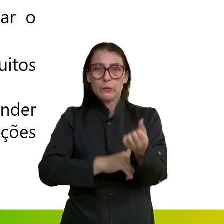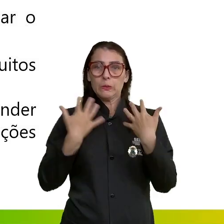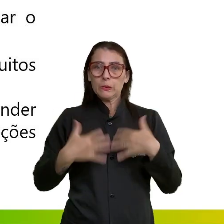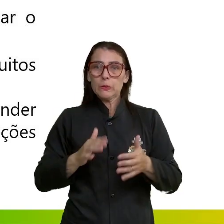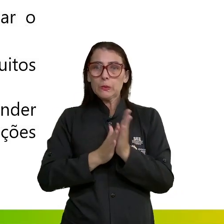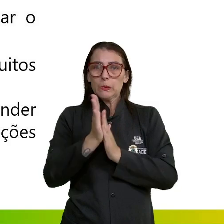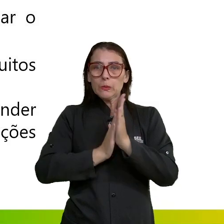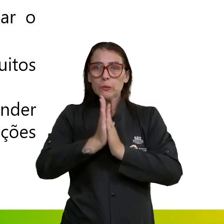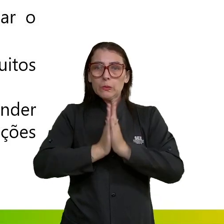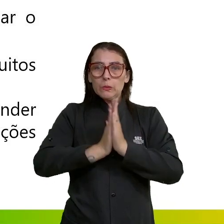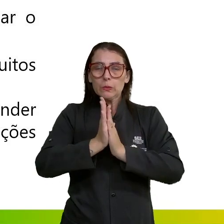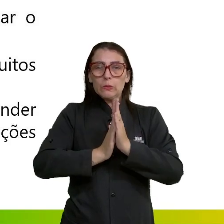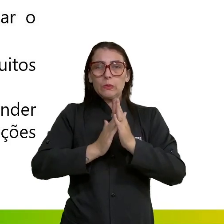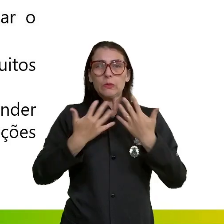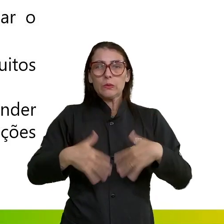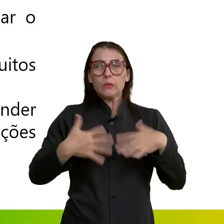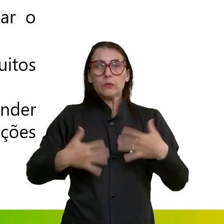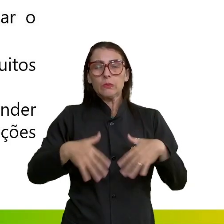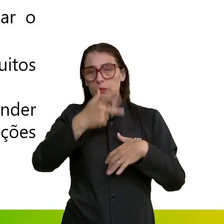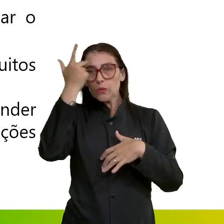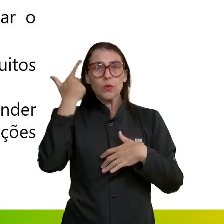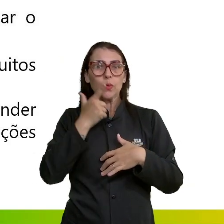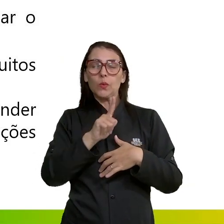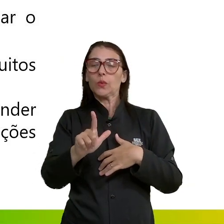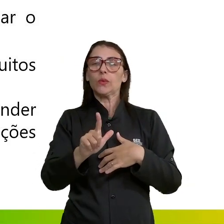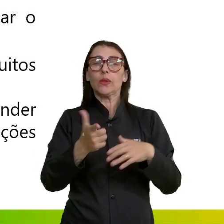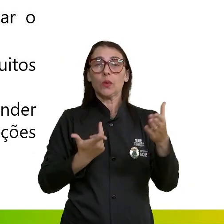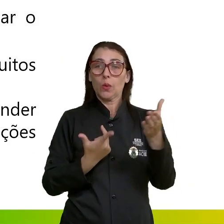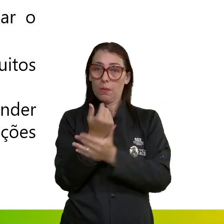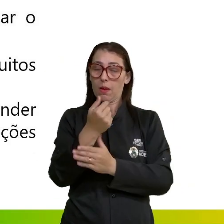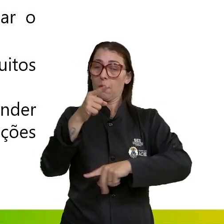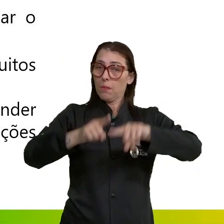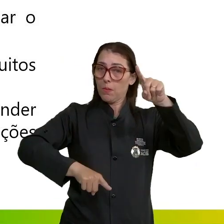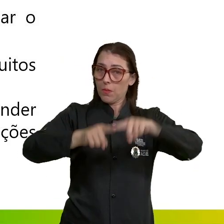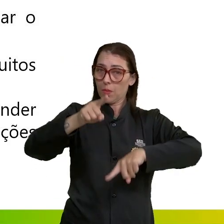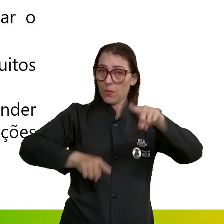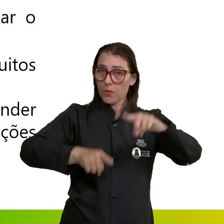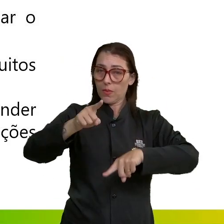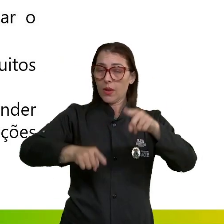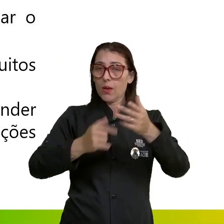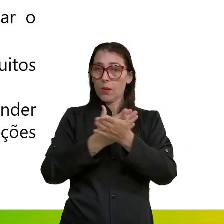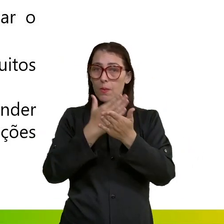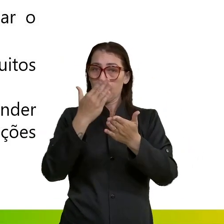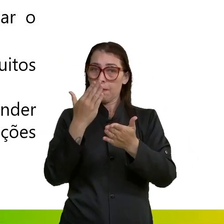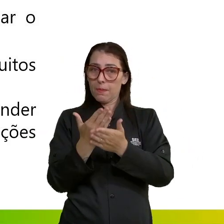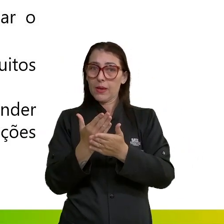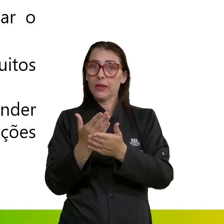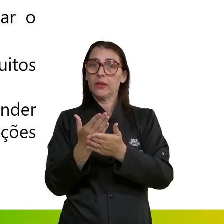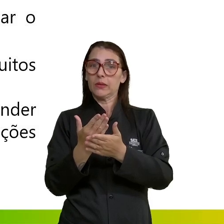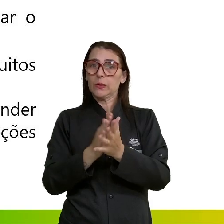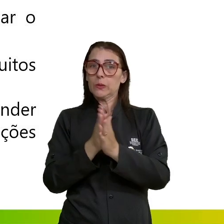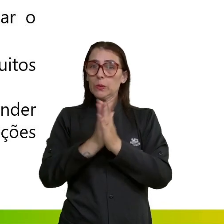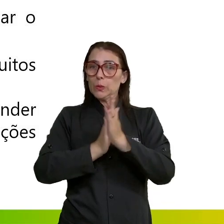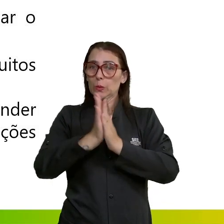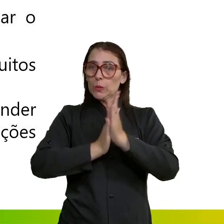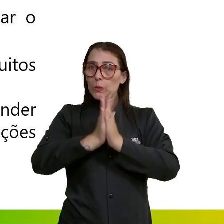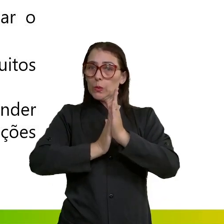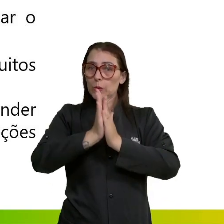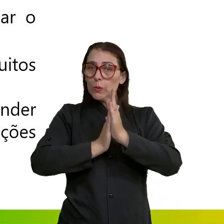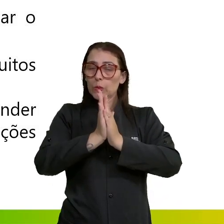a ansiedade. Quando a pessoa não consegue adquirir determinado produto, ela começa a adquirir sinais de